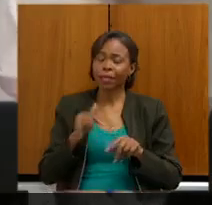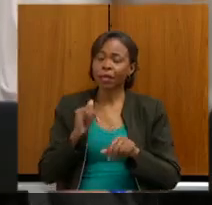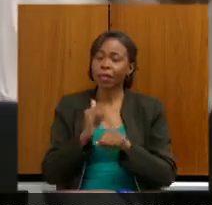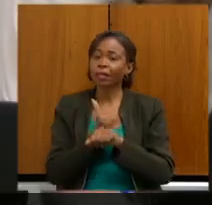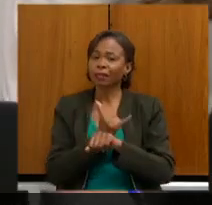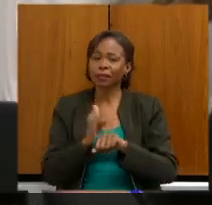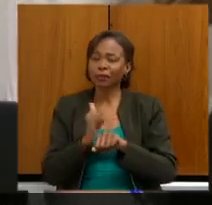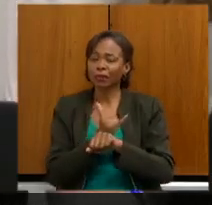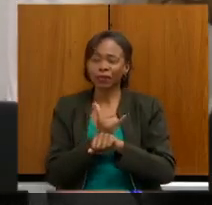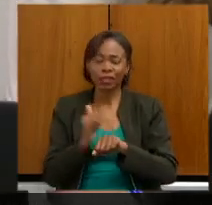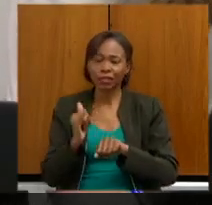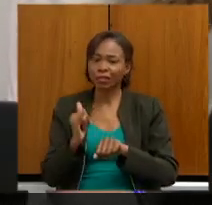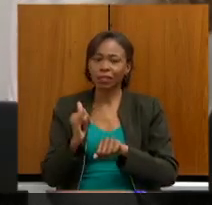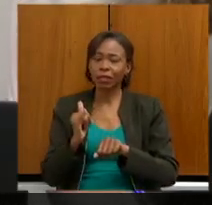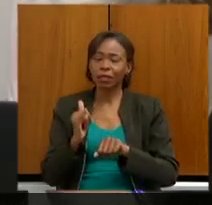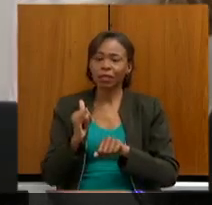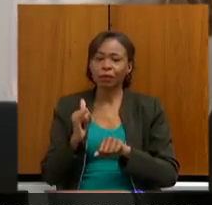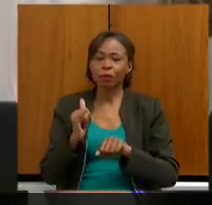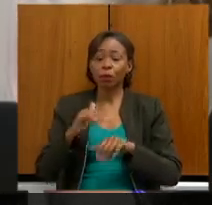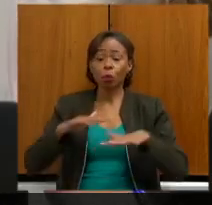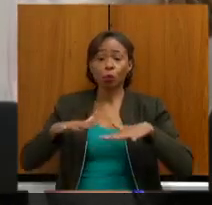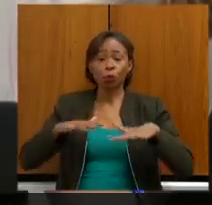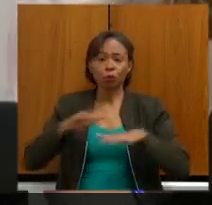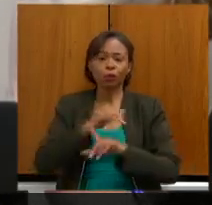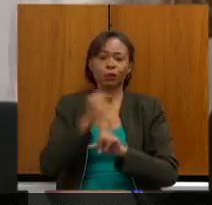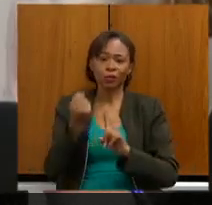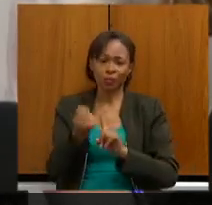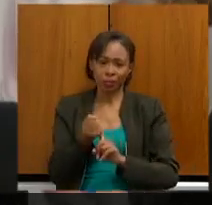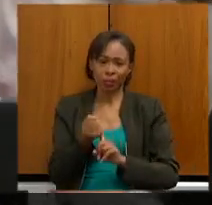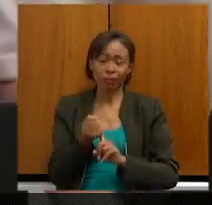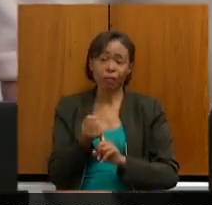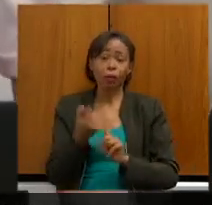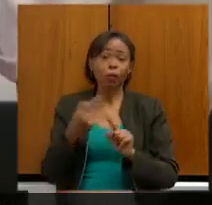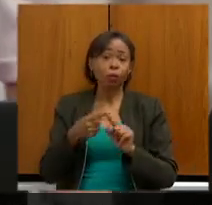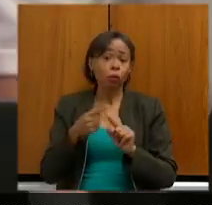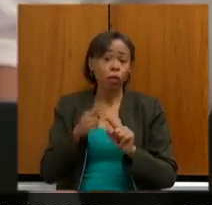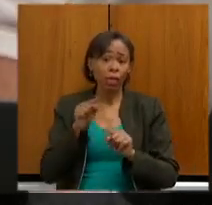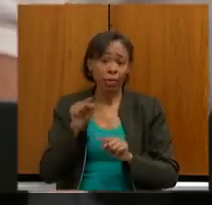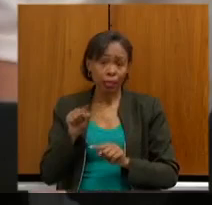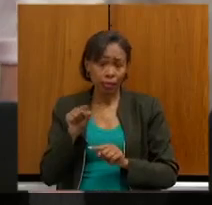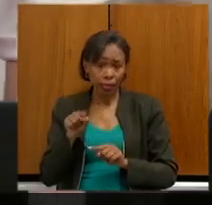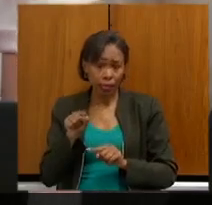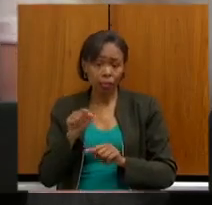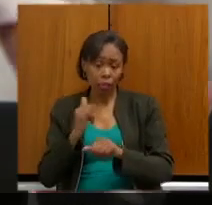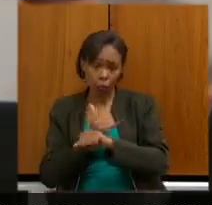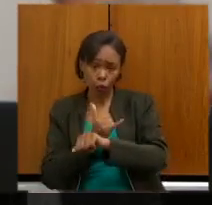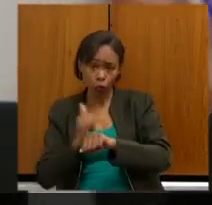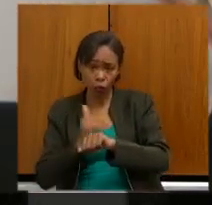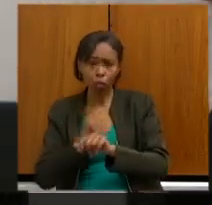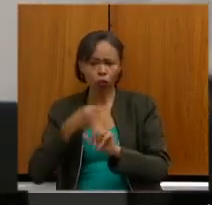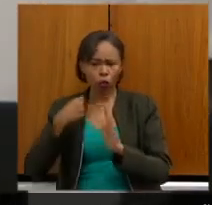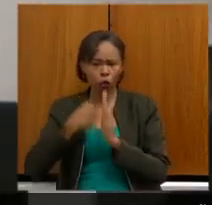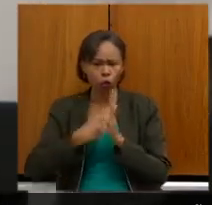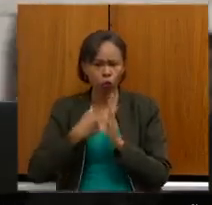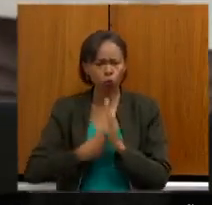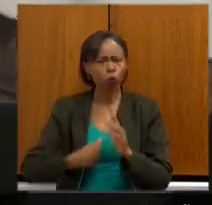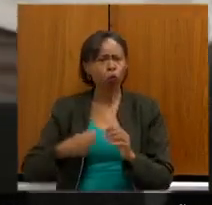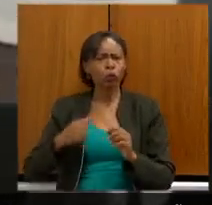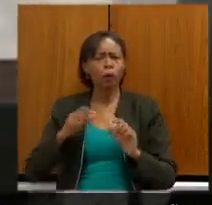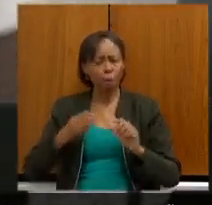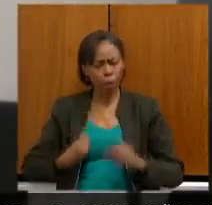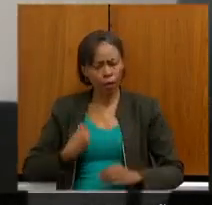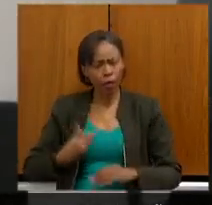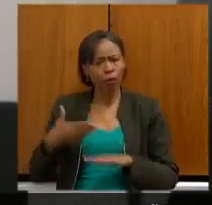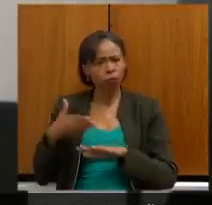pelos movimentos sociais isso é algo também que a memória dessa construção desse instrumento de luta de participação